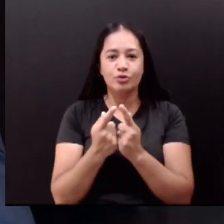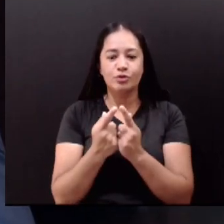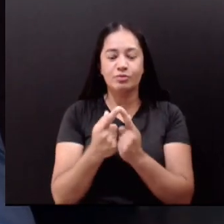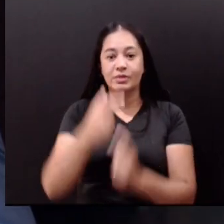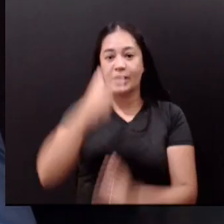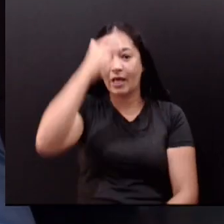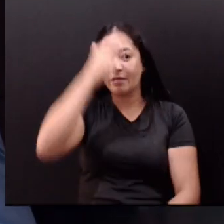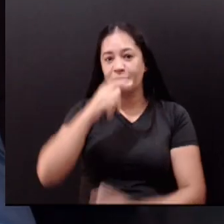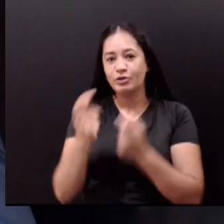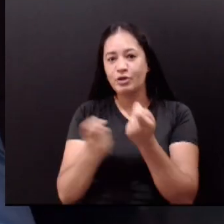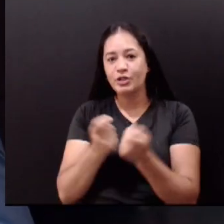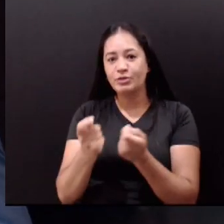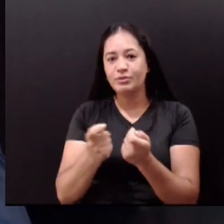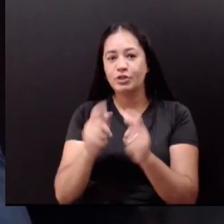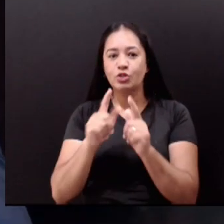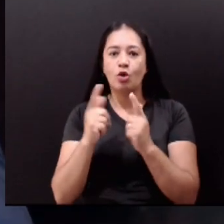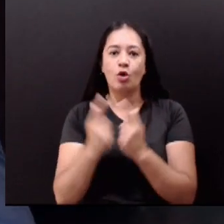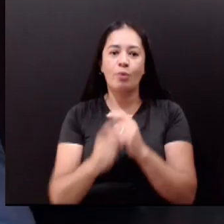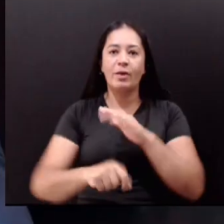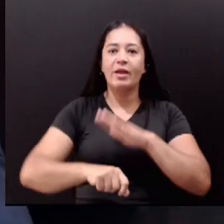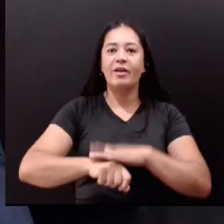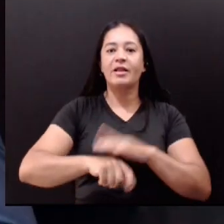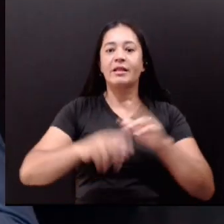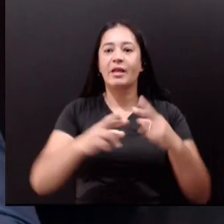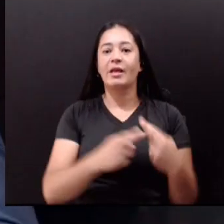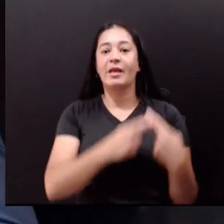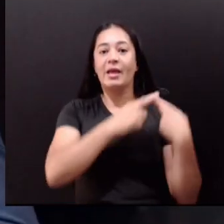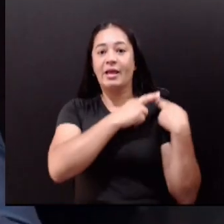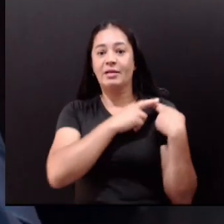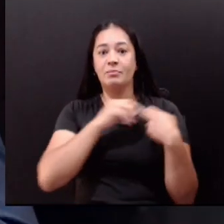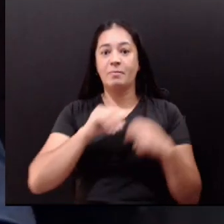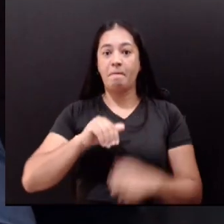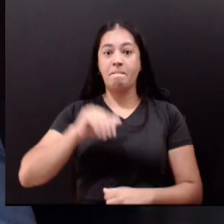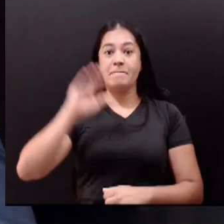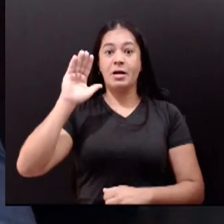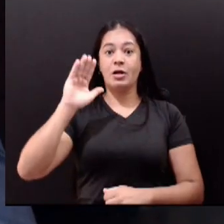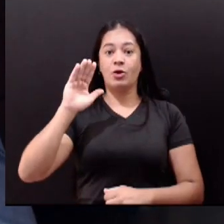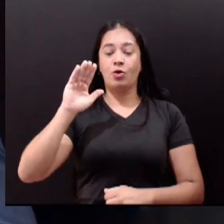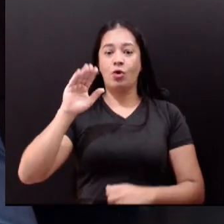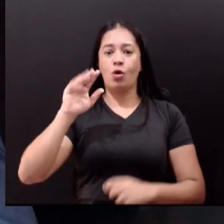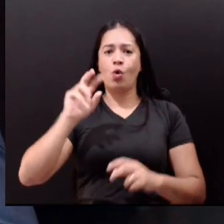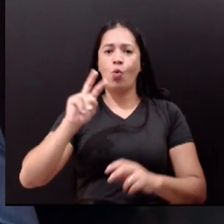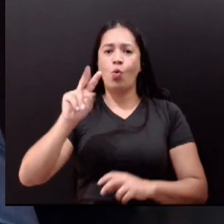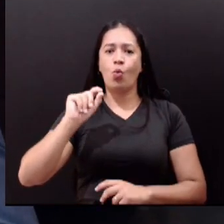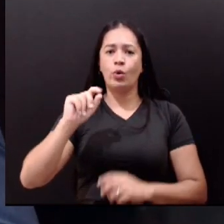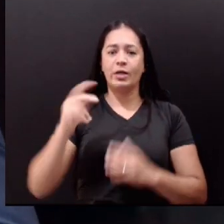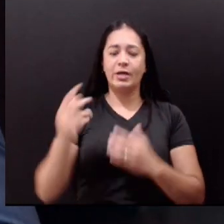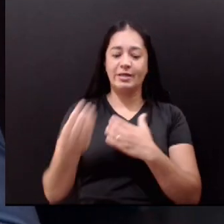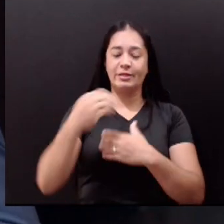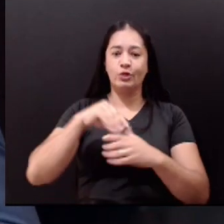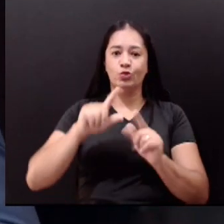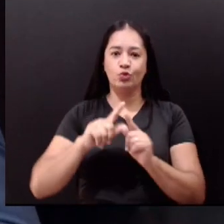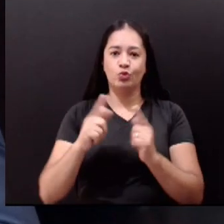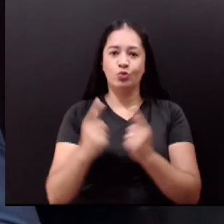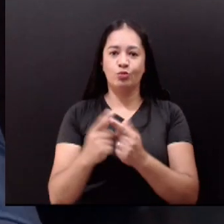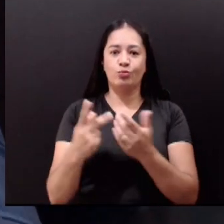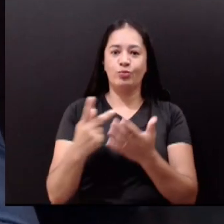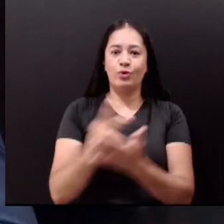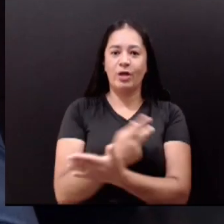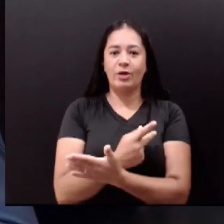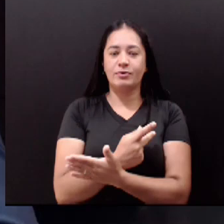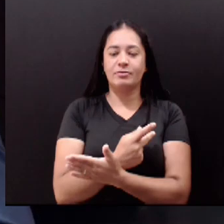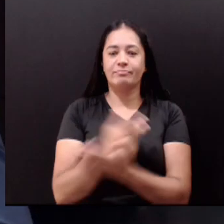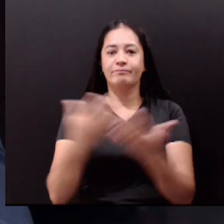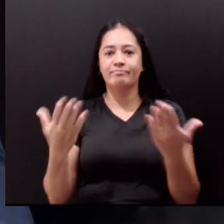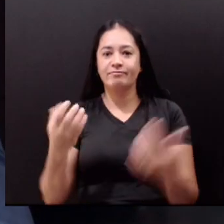grupo, geralmente eles têm uma responsabilidade maior sobre o que está acontecendo dentro daquele grupo, né? Então, se esses